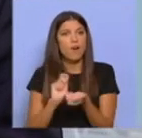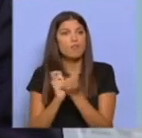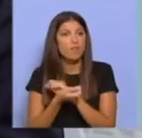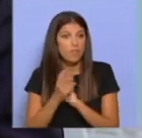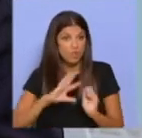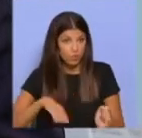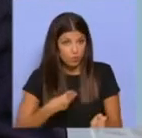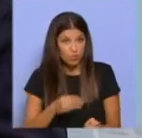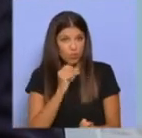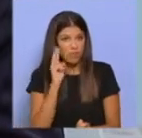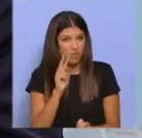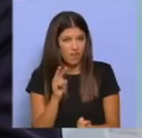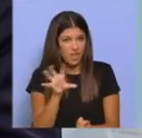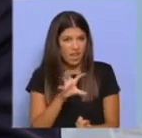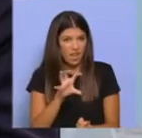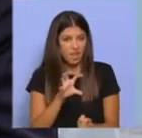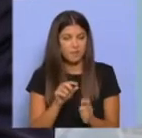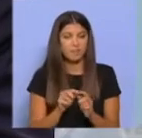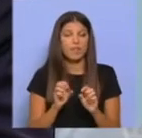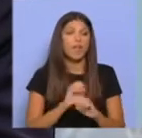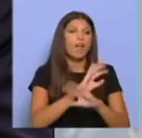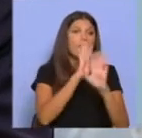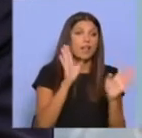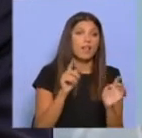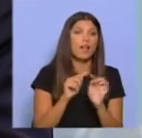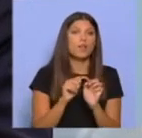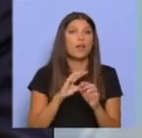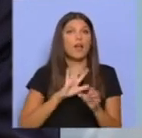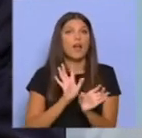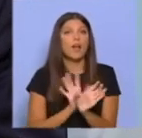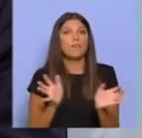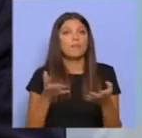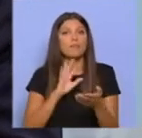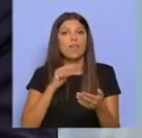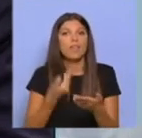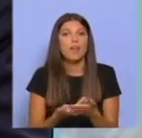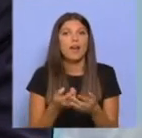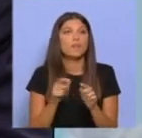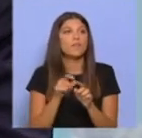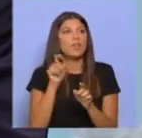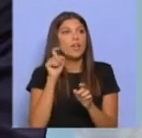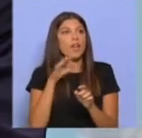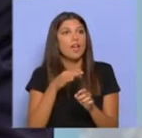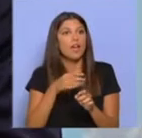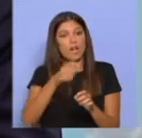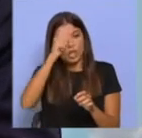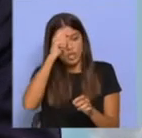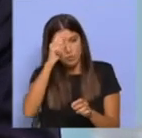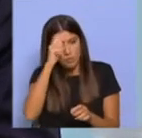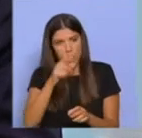provocado, quer no respeito e na solidariedade com as famílias daqueles que